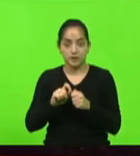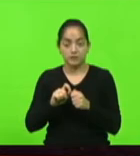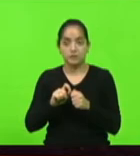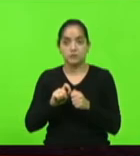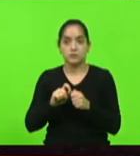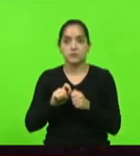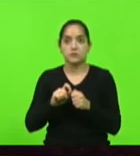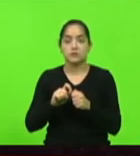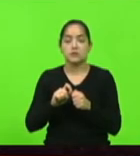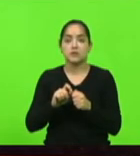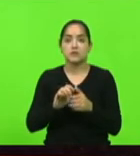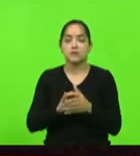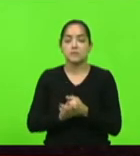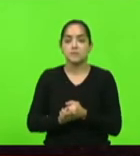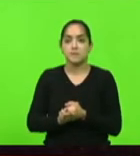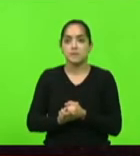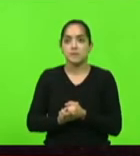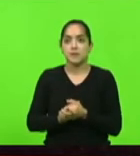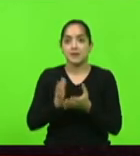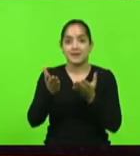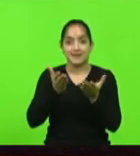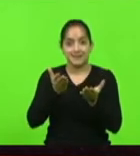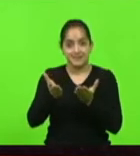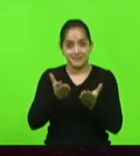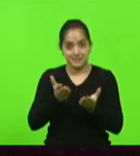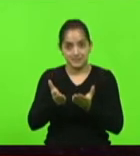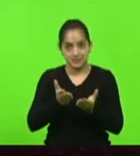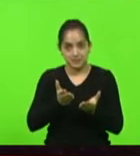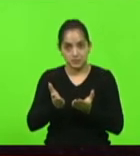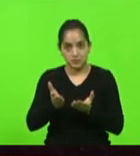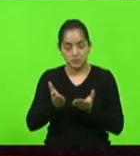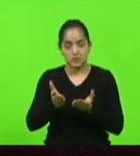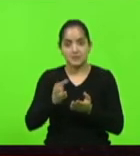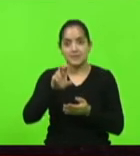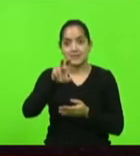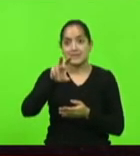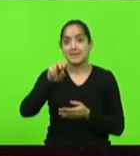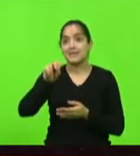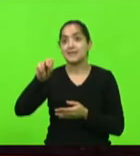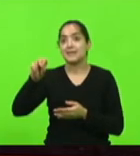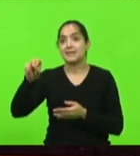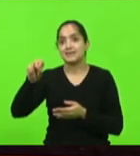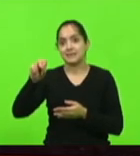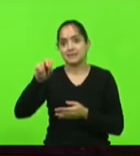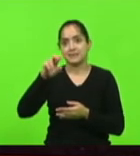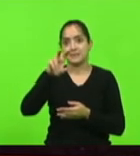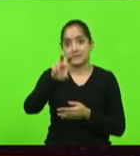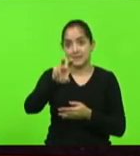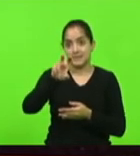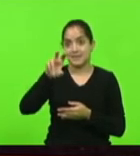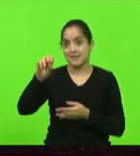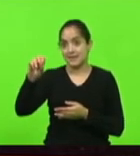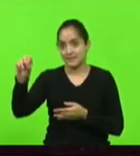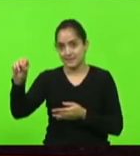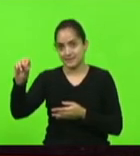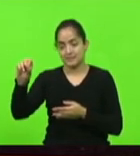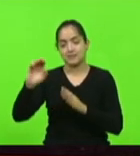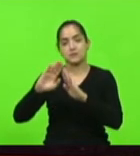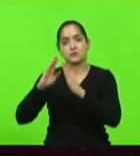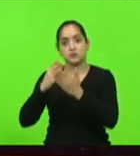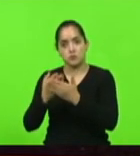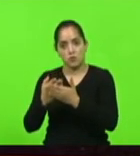estão sendo lançadas licitações para 500 escolas, para a recuperação, a